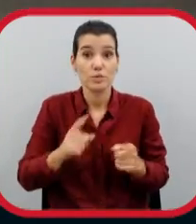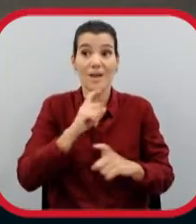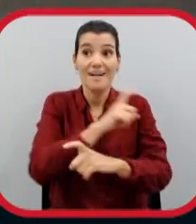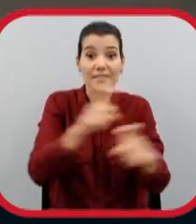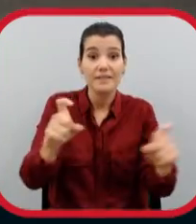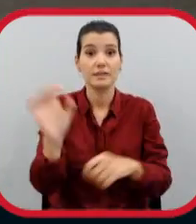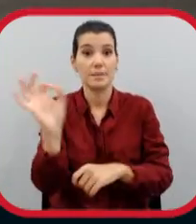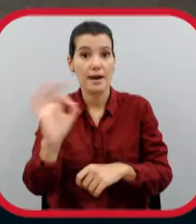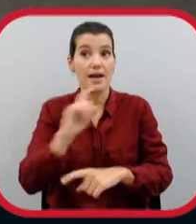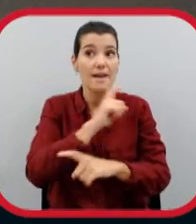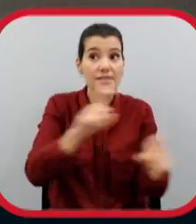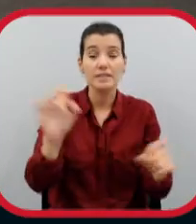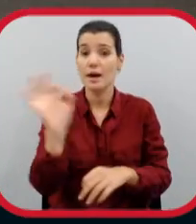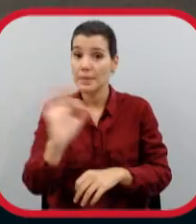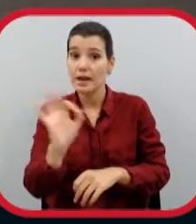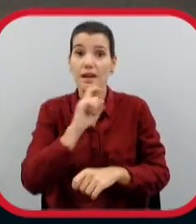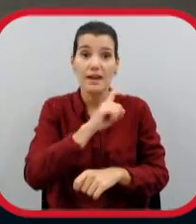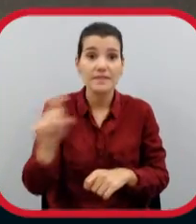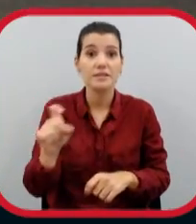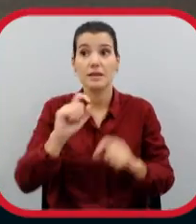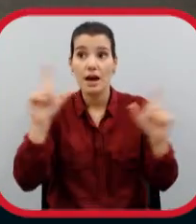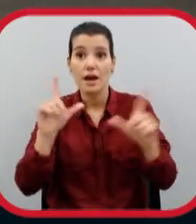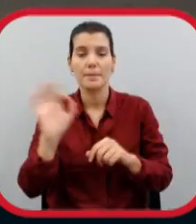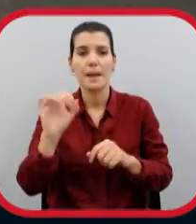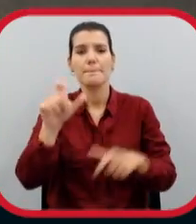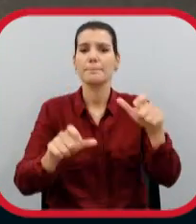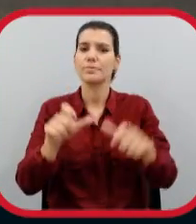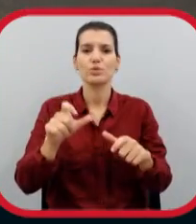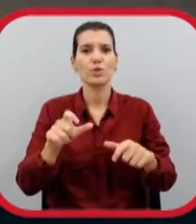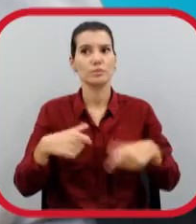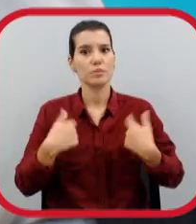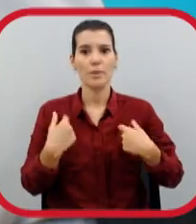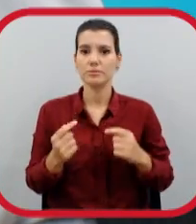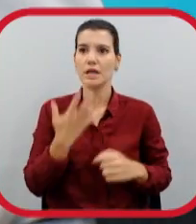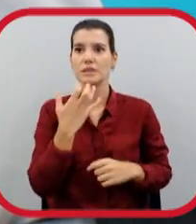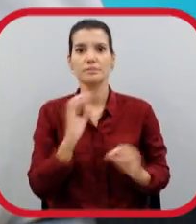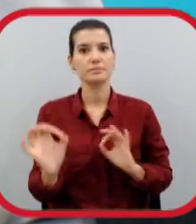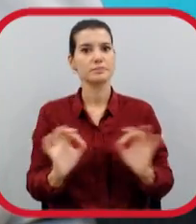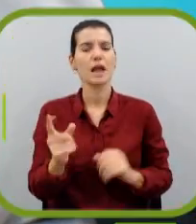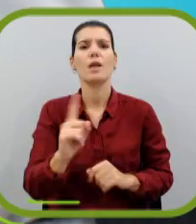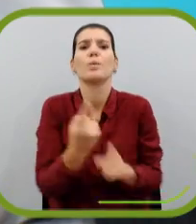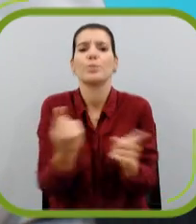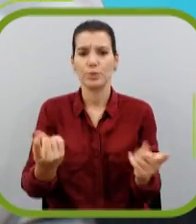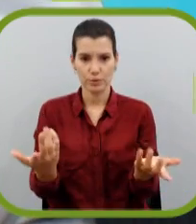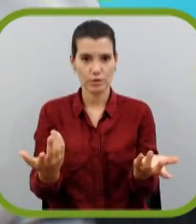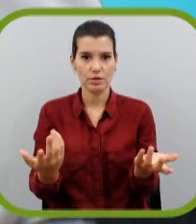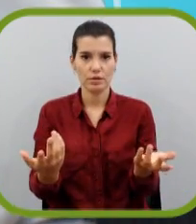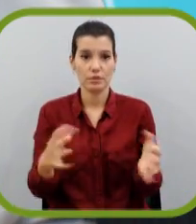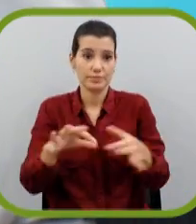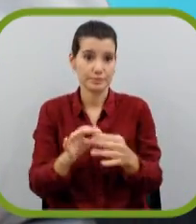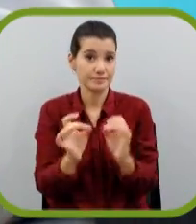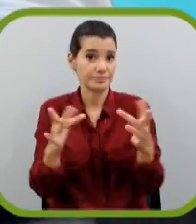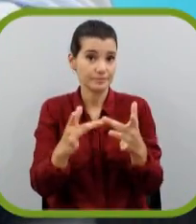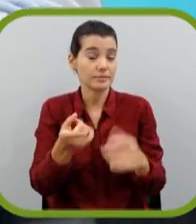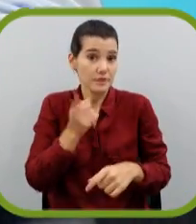que, quando começou a haver alertas amarelos, toda a gente naquela reunião não começou a tomar as medidas preventivas.